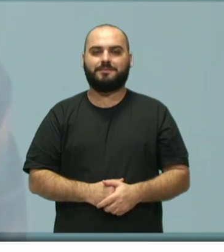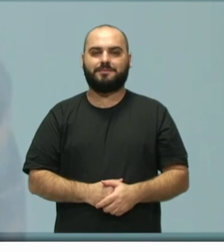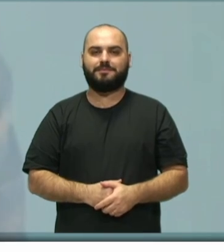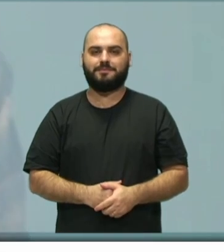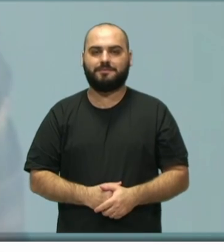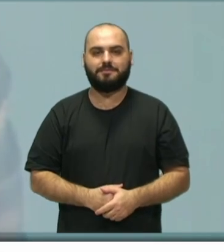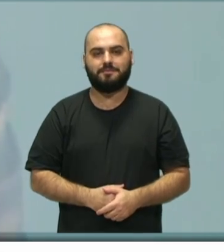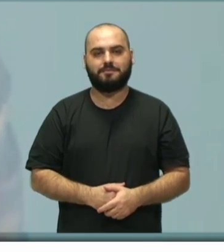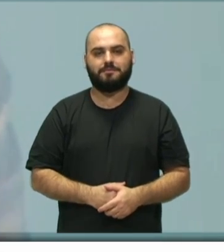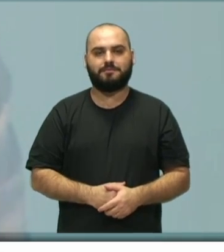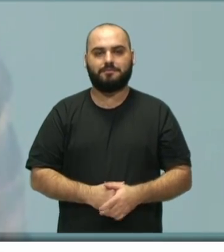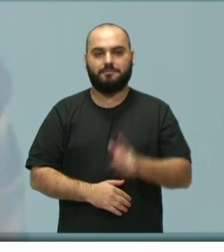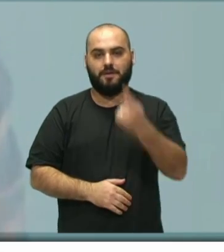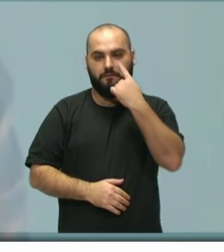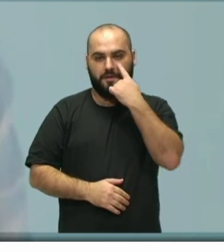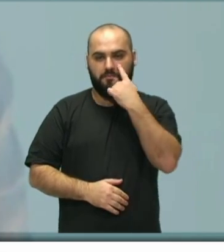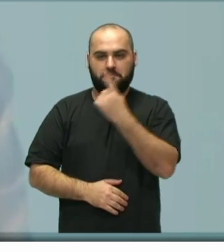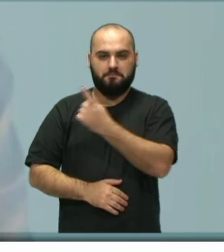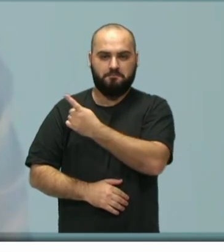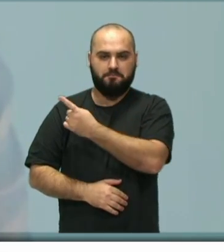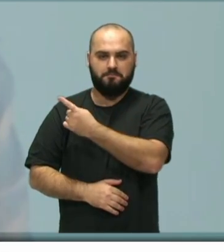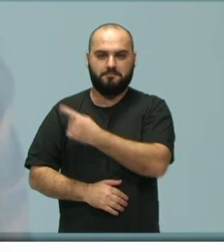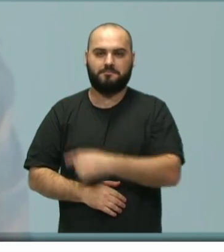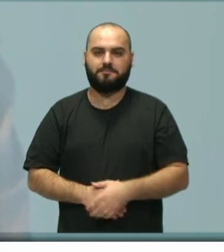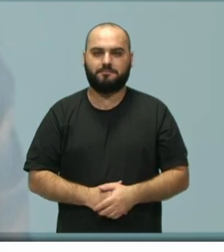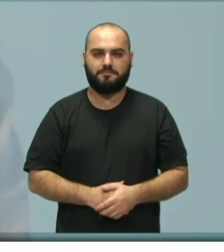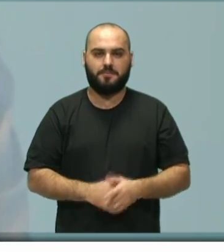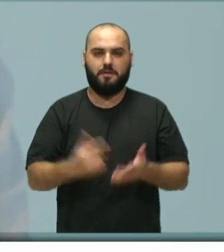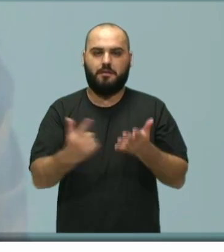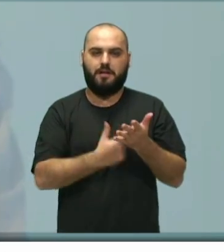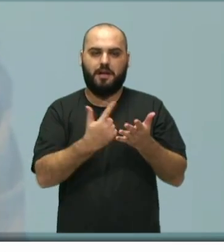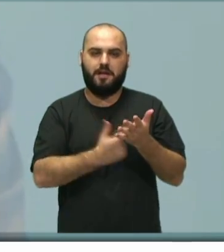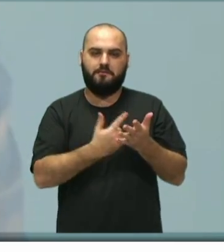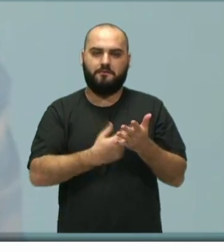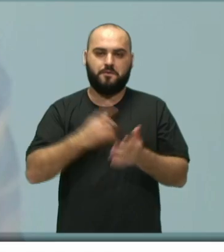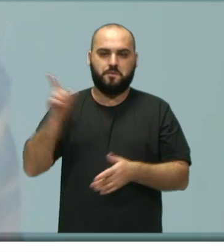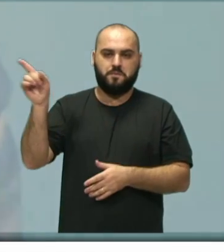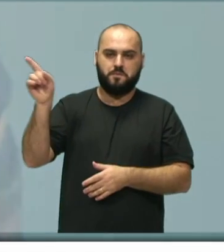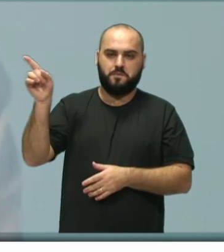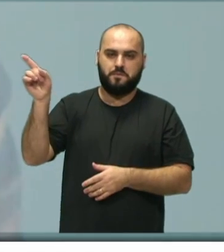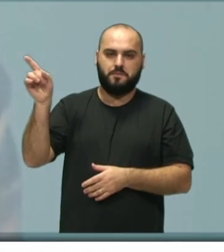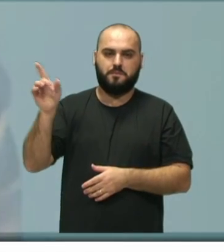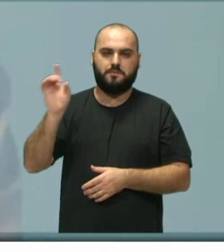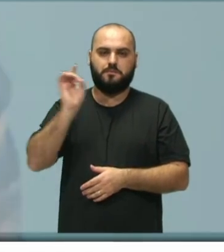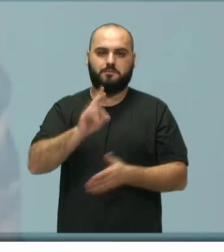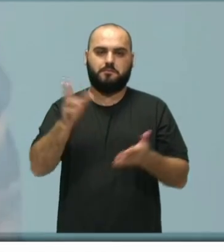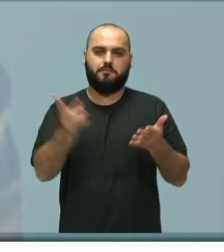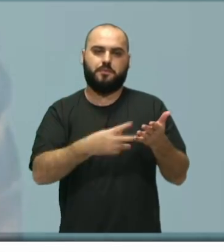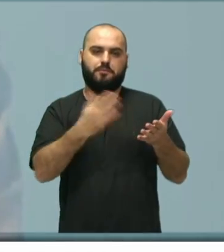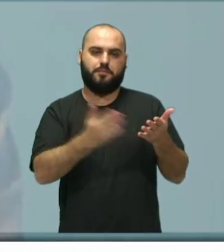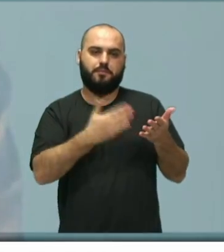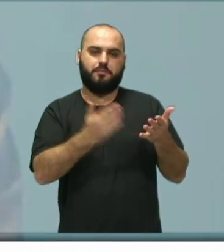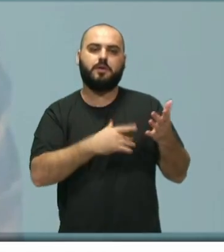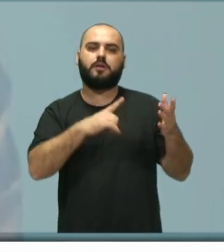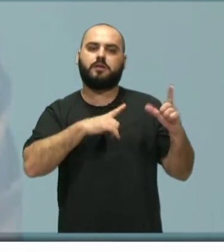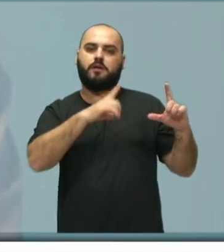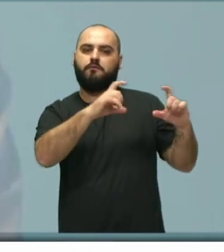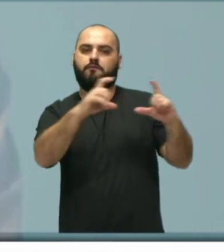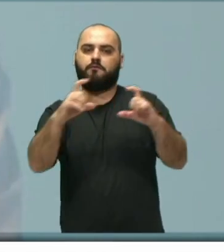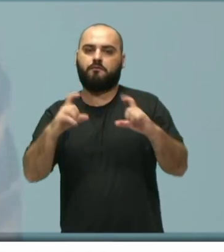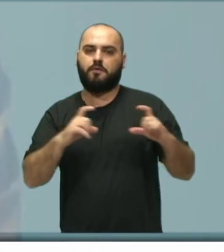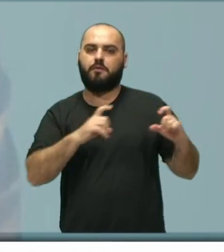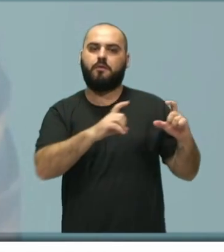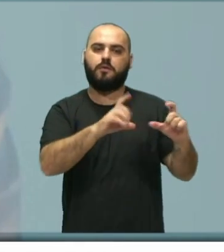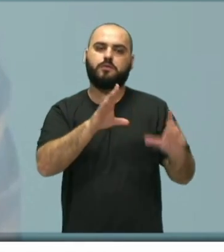E aí, né, aqui, ó, o livro Da Porta para Dentro, né, com algumas fotografias que também fazem